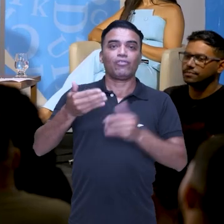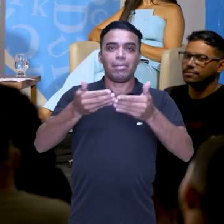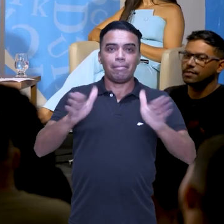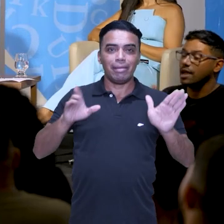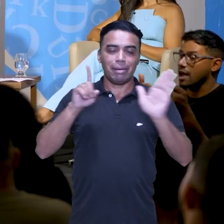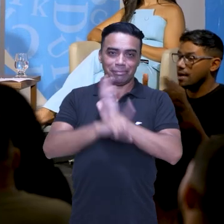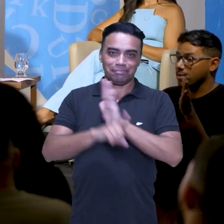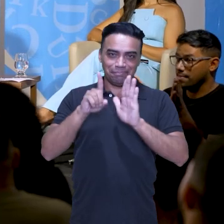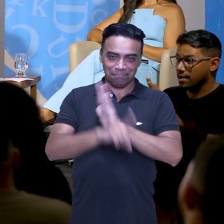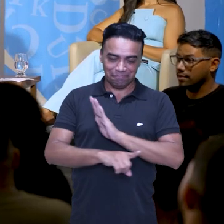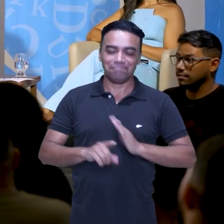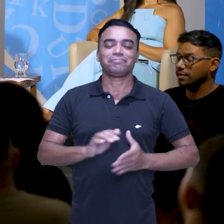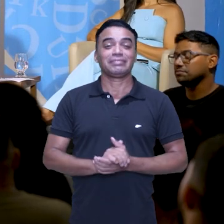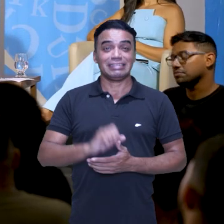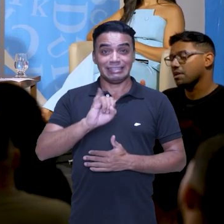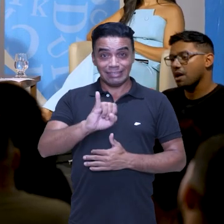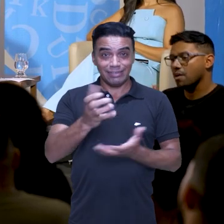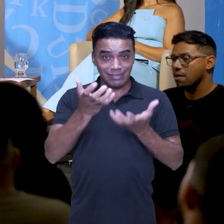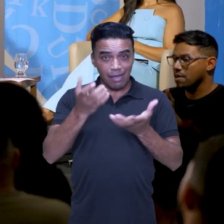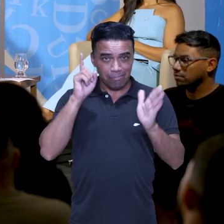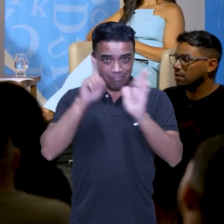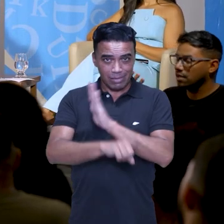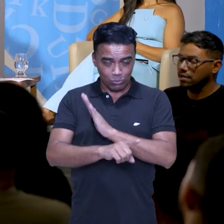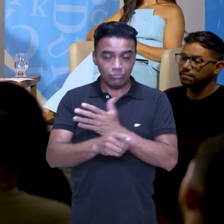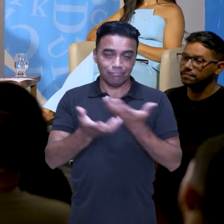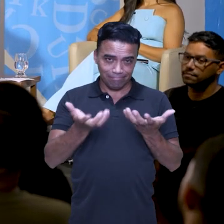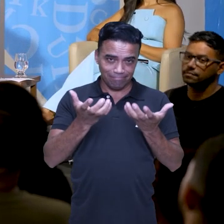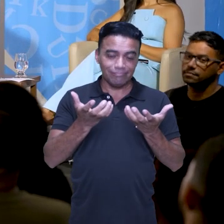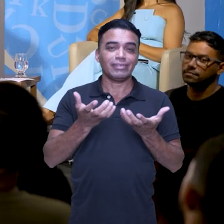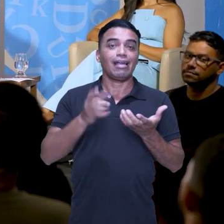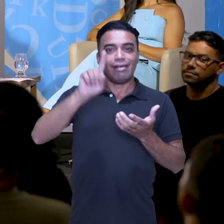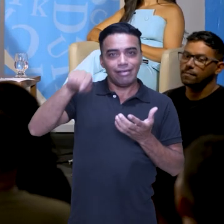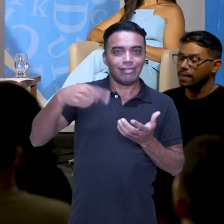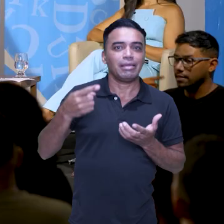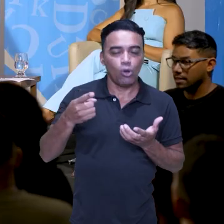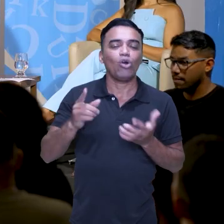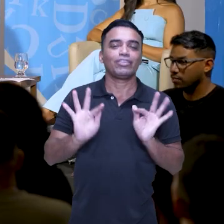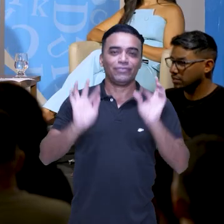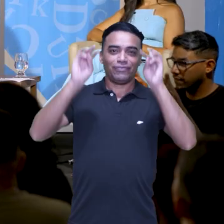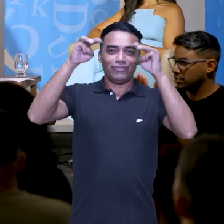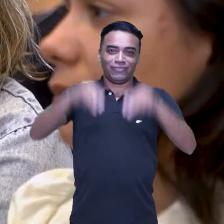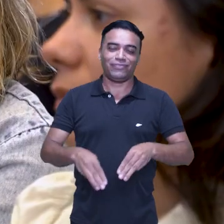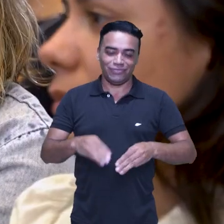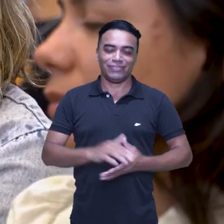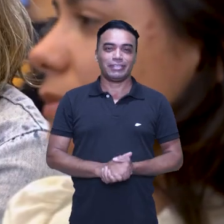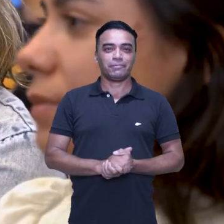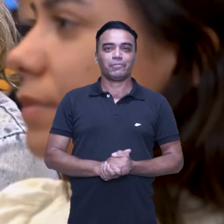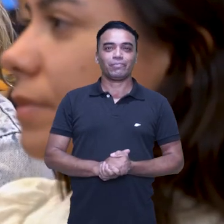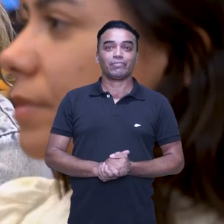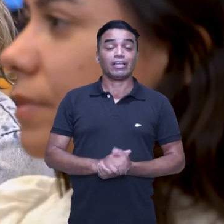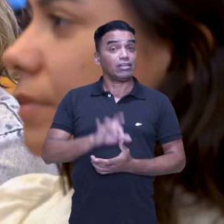para perguntas, se alguém quiser fazer alguma pergunta, e depois a gente faz o fechamento por aqui. Gente,